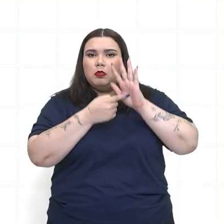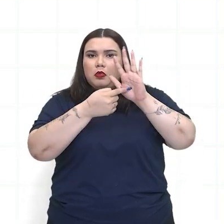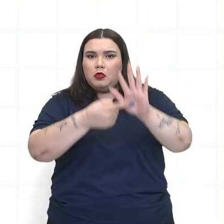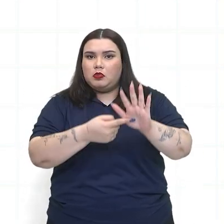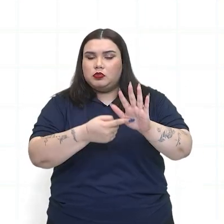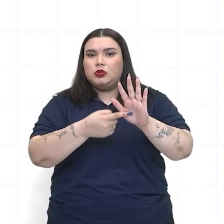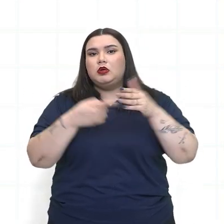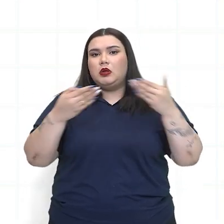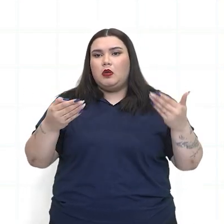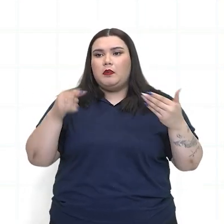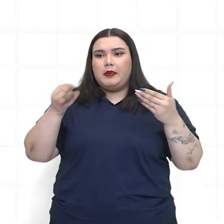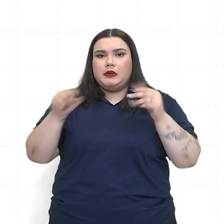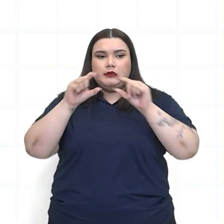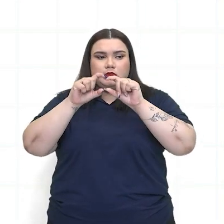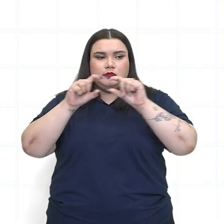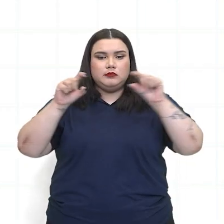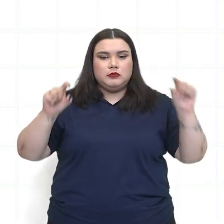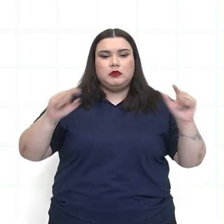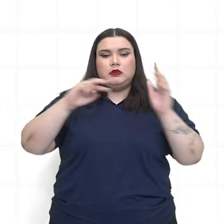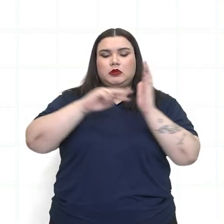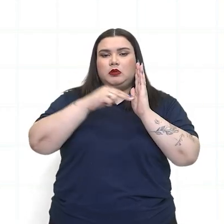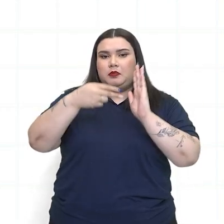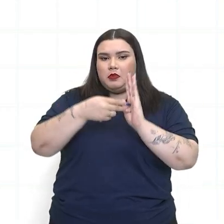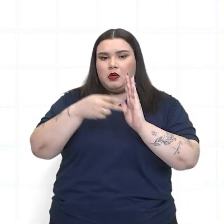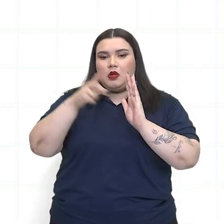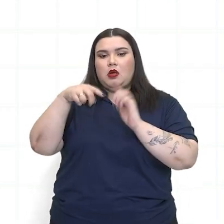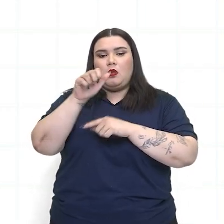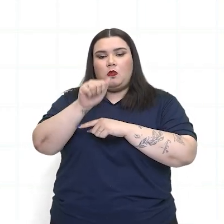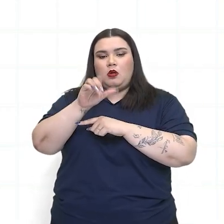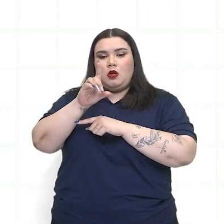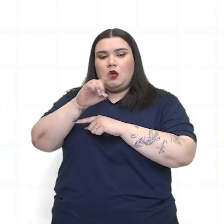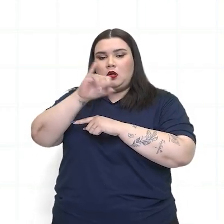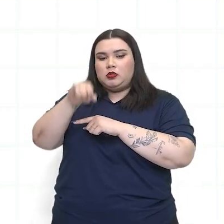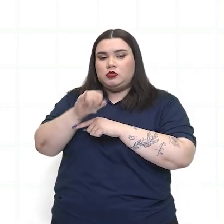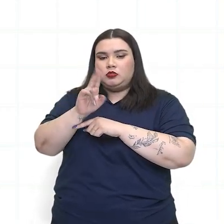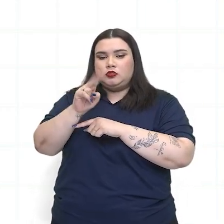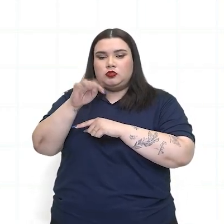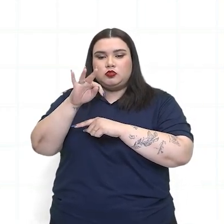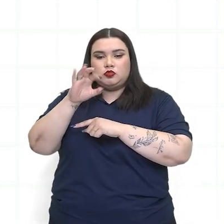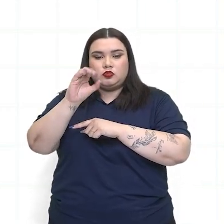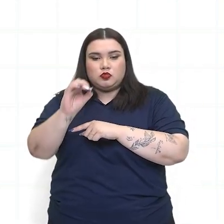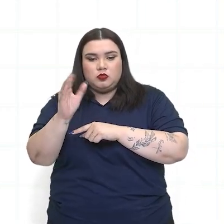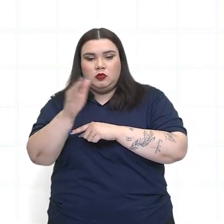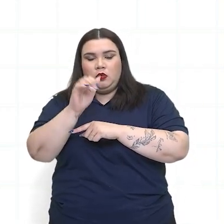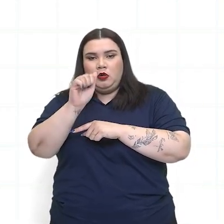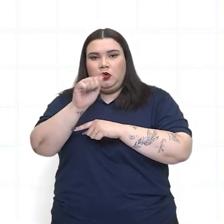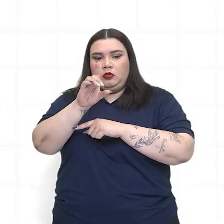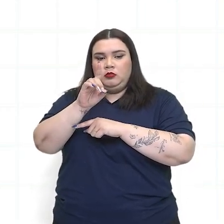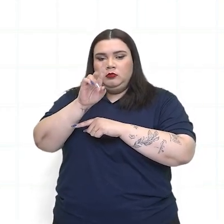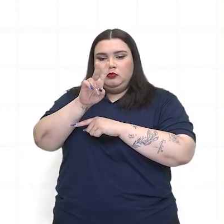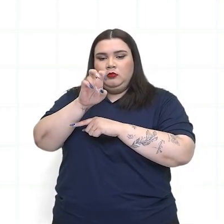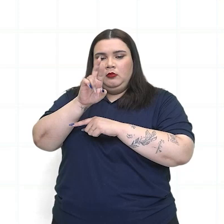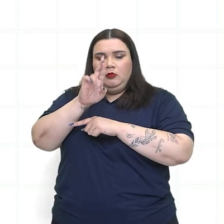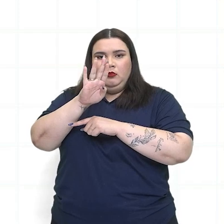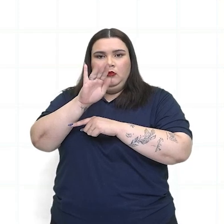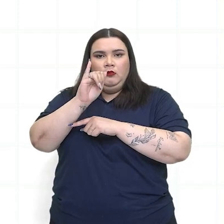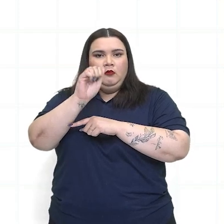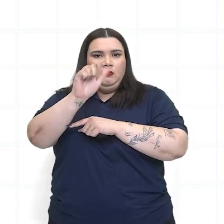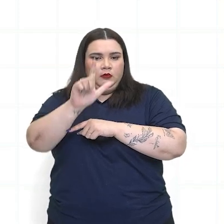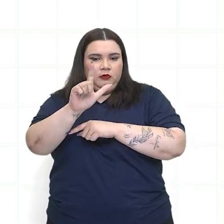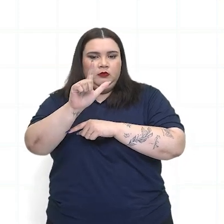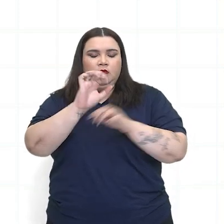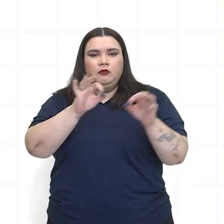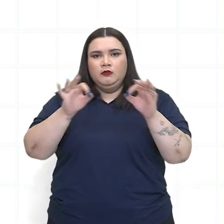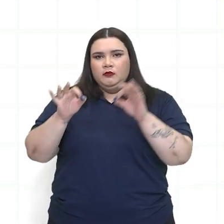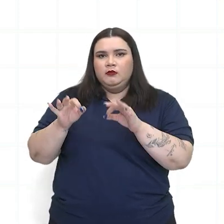dá a ideia de tempo. Quando? Todos os domingos. Onde? Na casa de meus avós. Aqui dá a ideia de lugar. Esse é